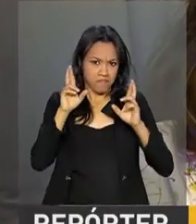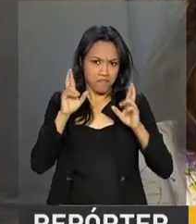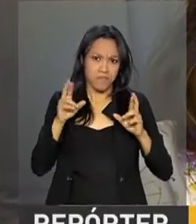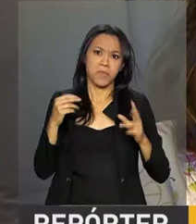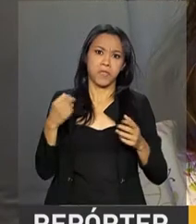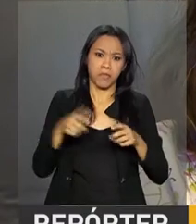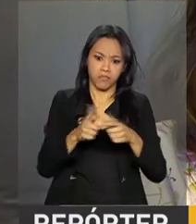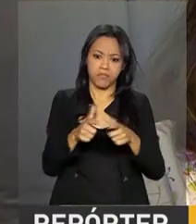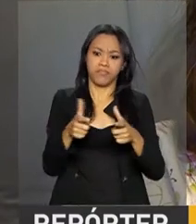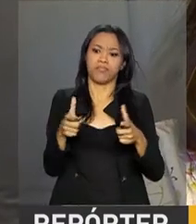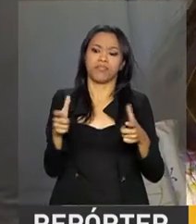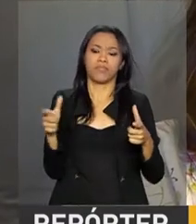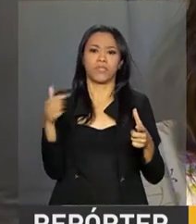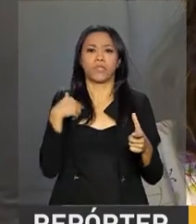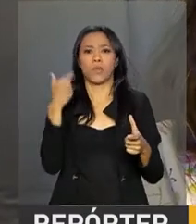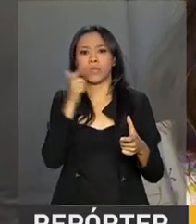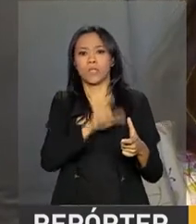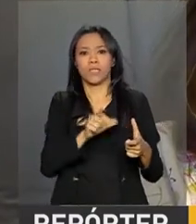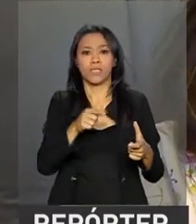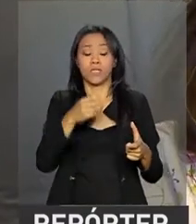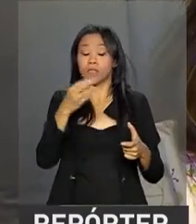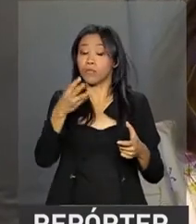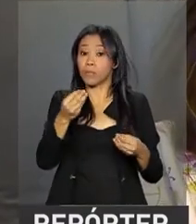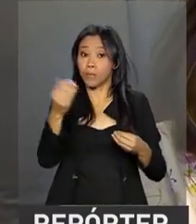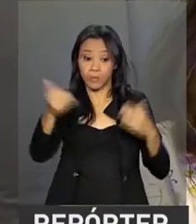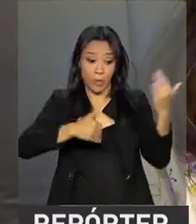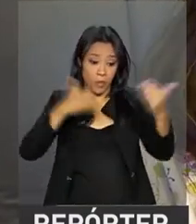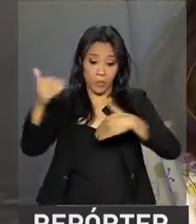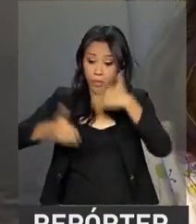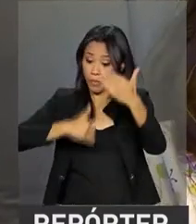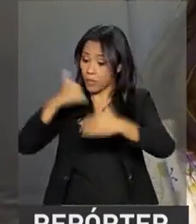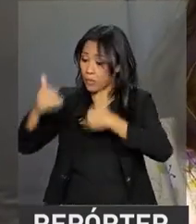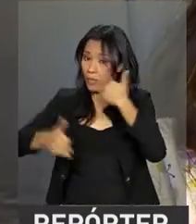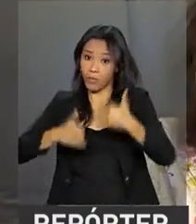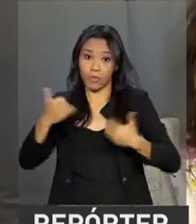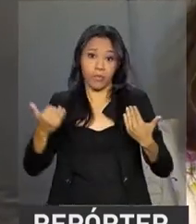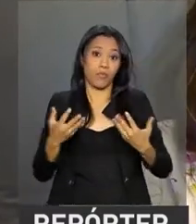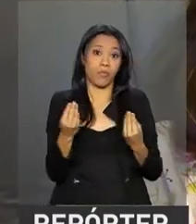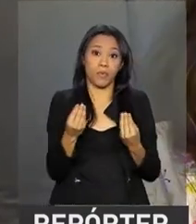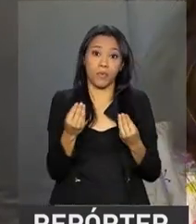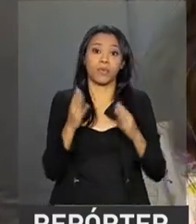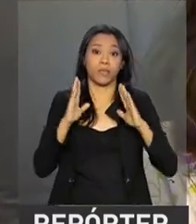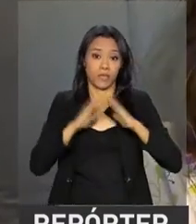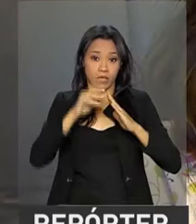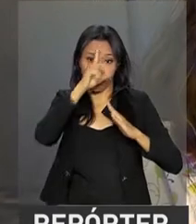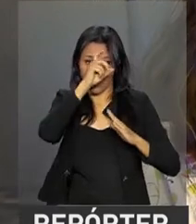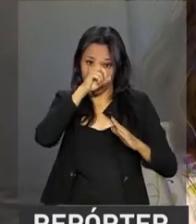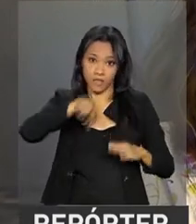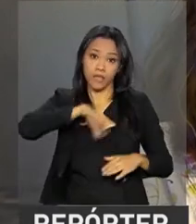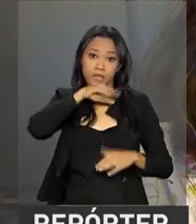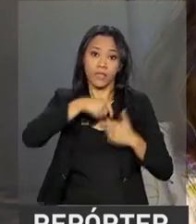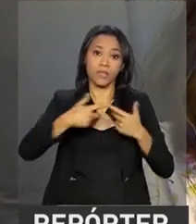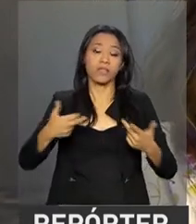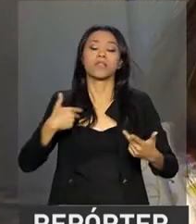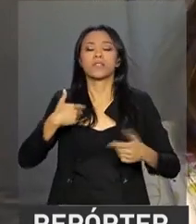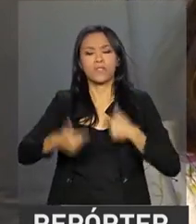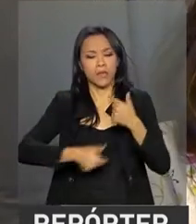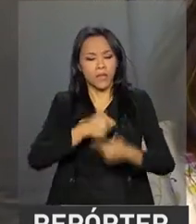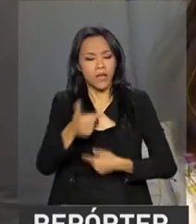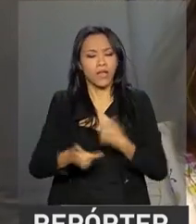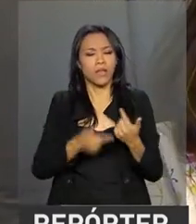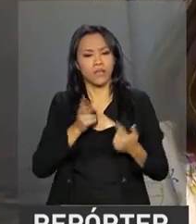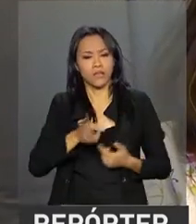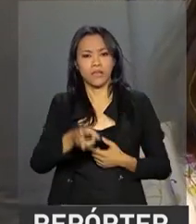mais, que a gente consiga atender as demandas, que são sempre crescentes também, com qualidade, né? Fazer o trabalho que a gente está